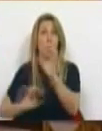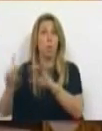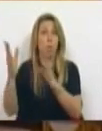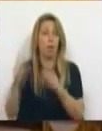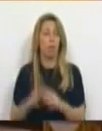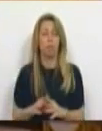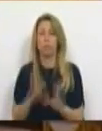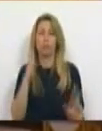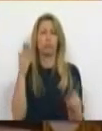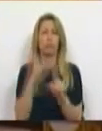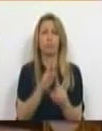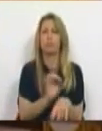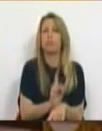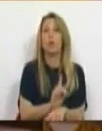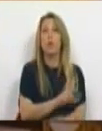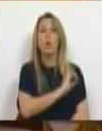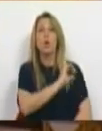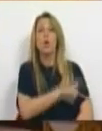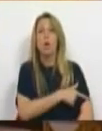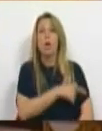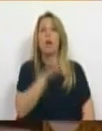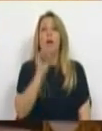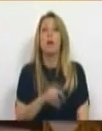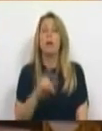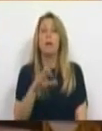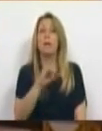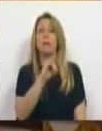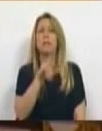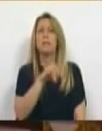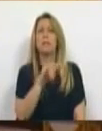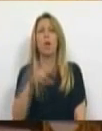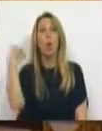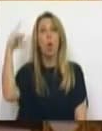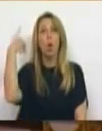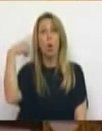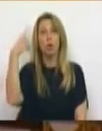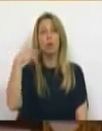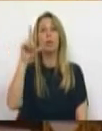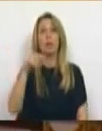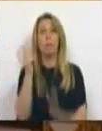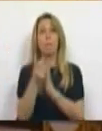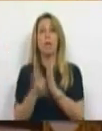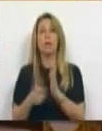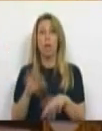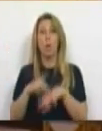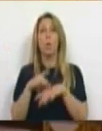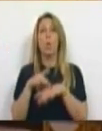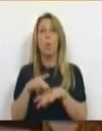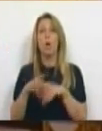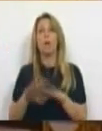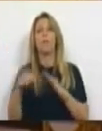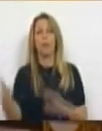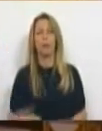aos interesses dos poderosos da City de Londres e da agenda da extrema-direita. É que o que está em discussão não é